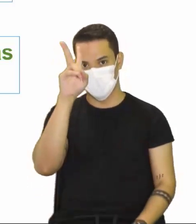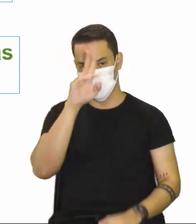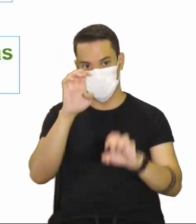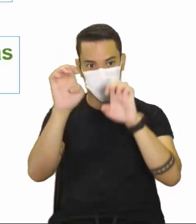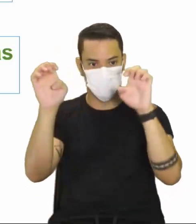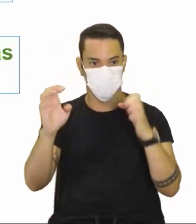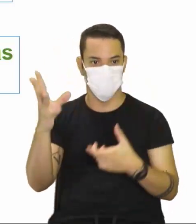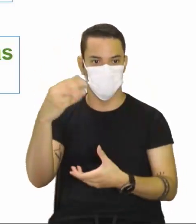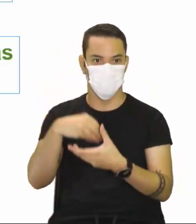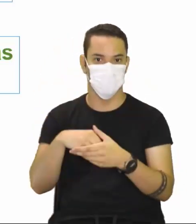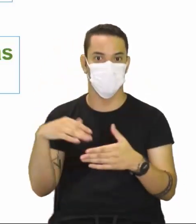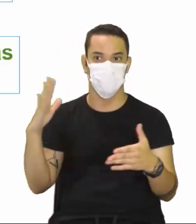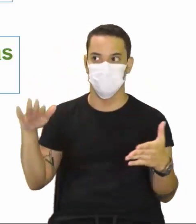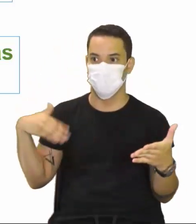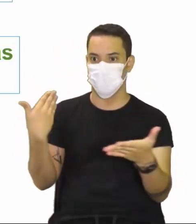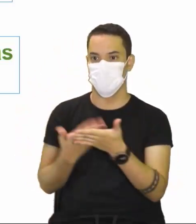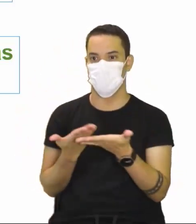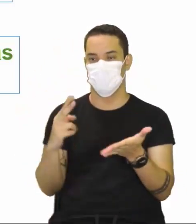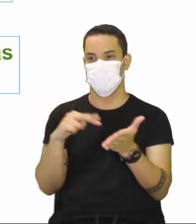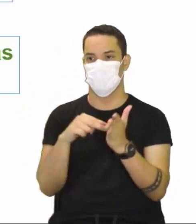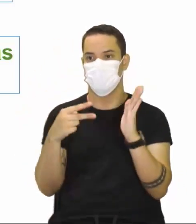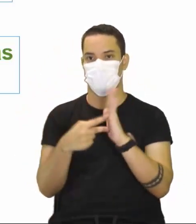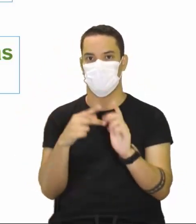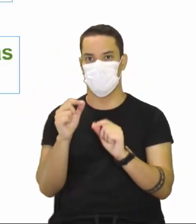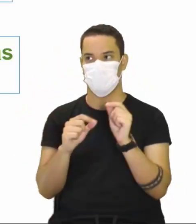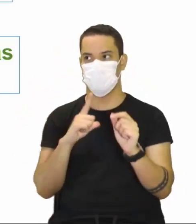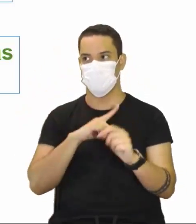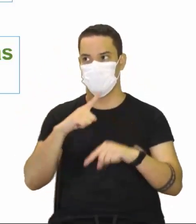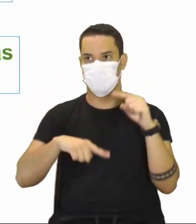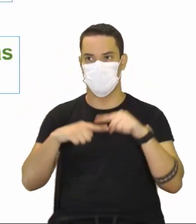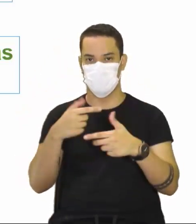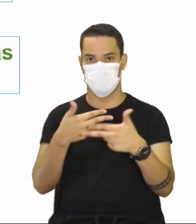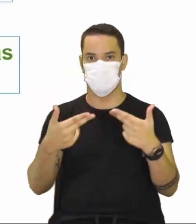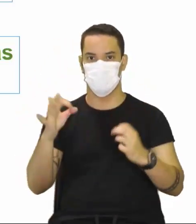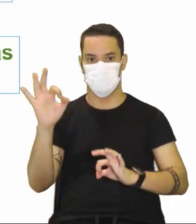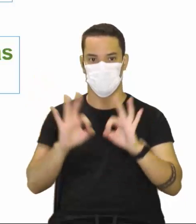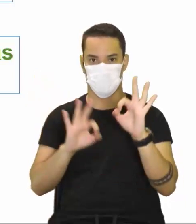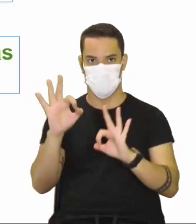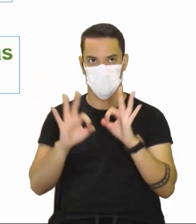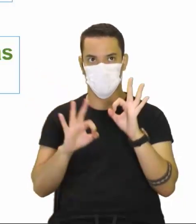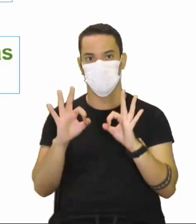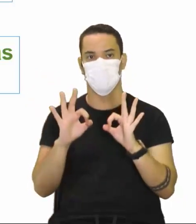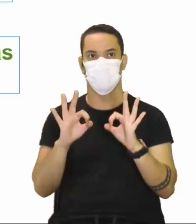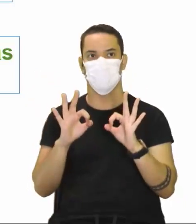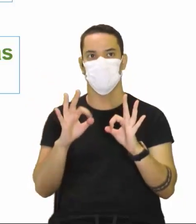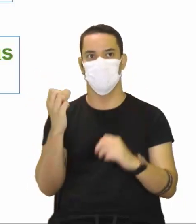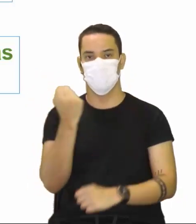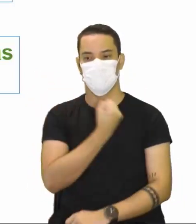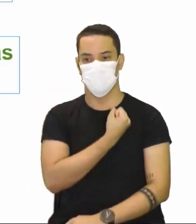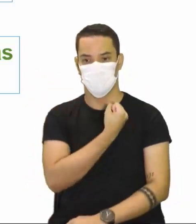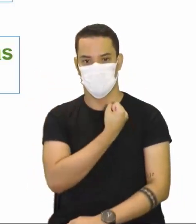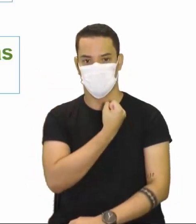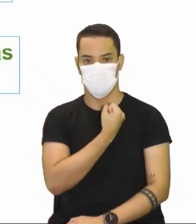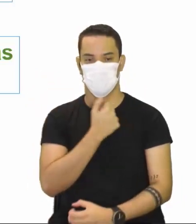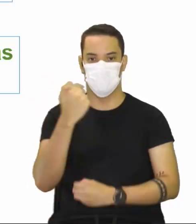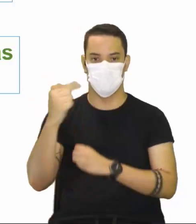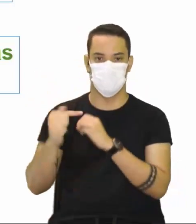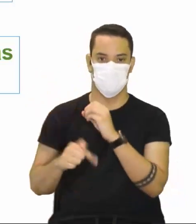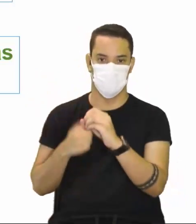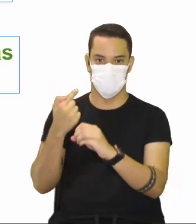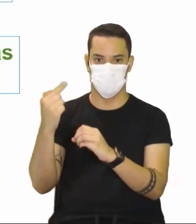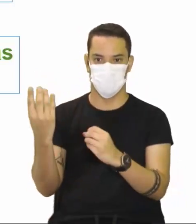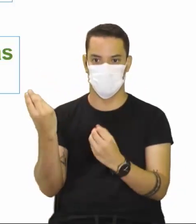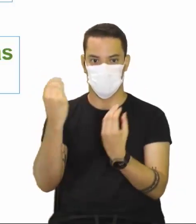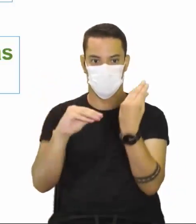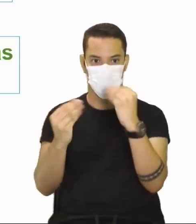da tabela periódica atual, os elementos estão organizados na ordem de números atômicos, ou